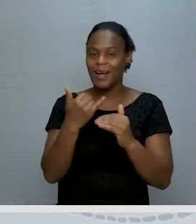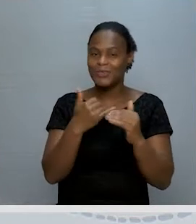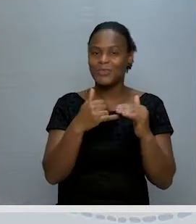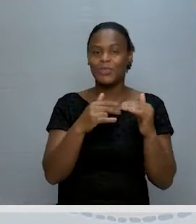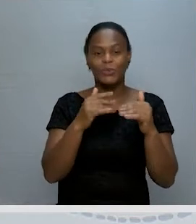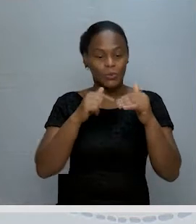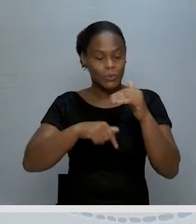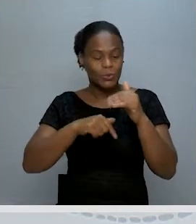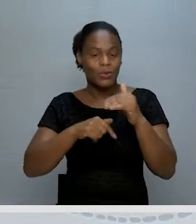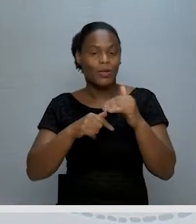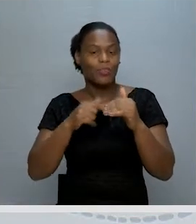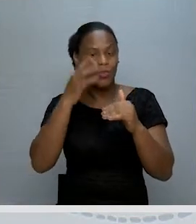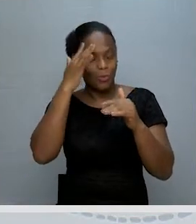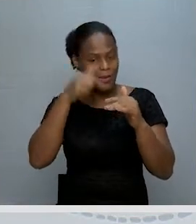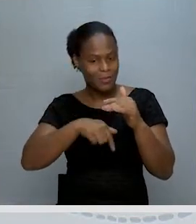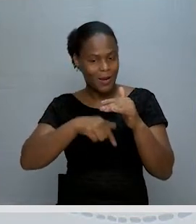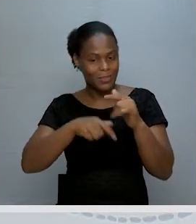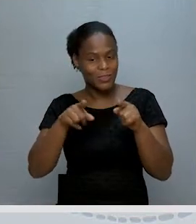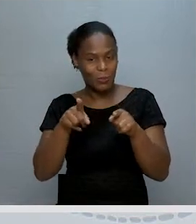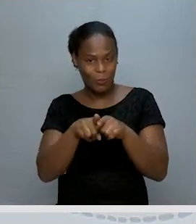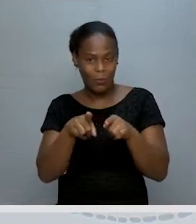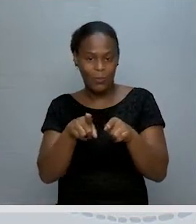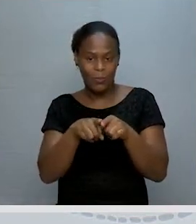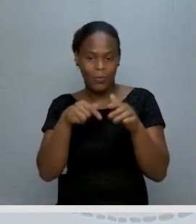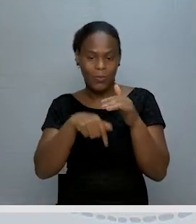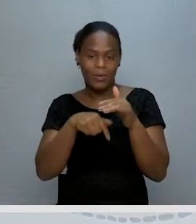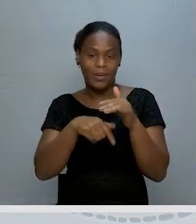duas equivalentes, mas com denominador